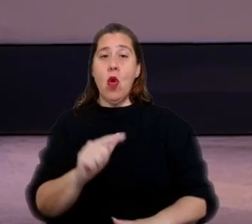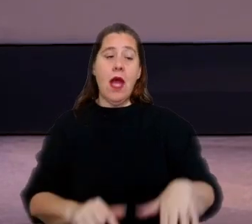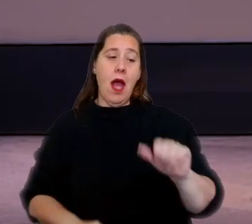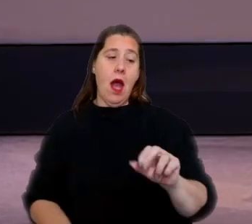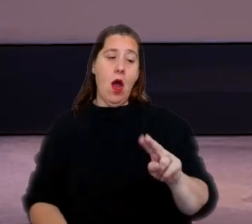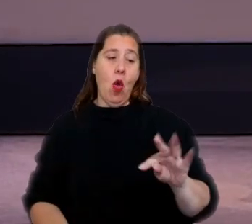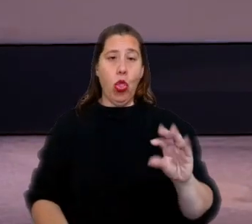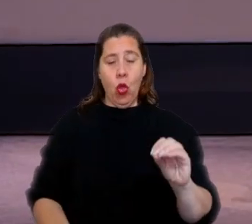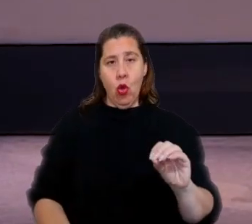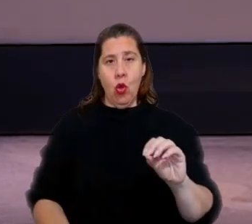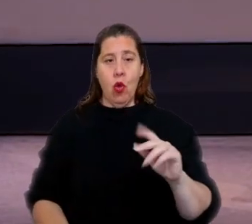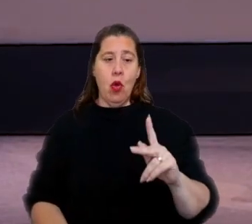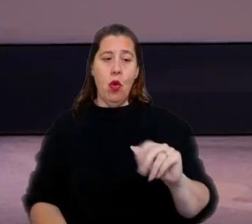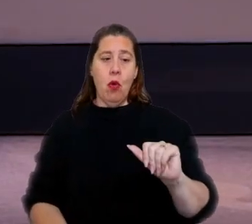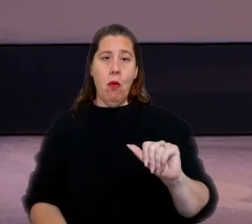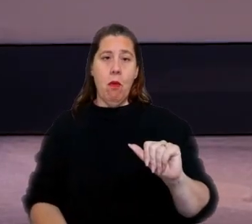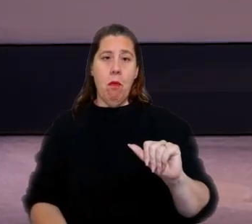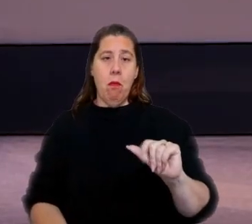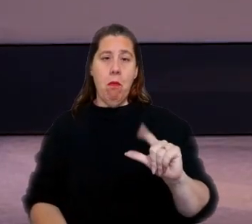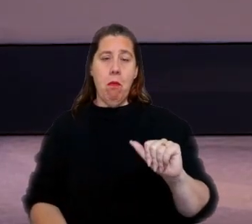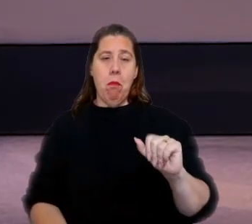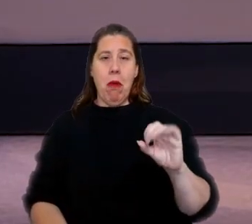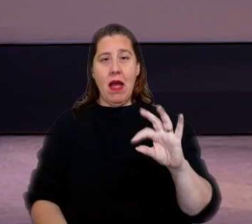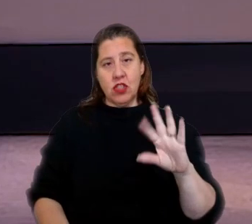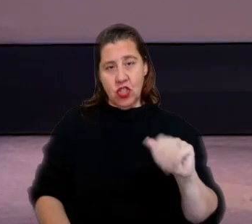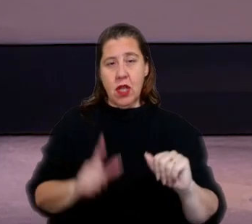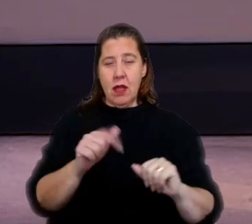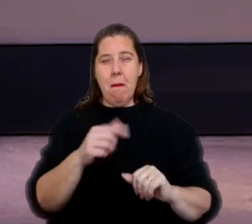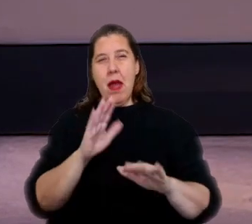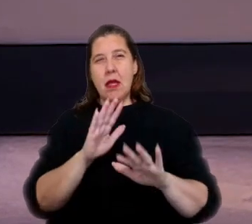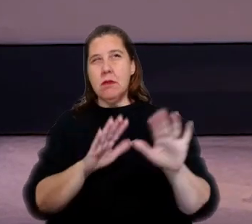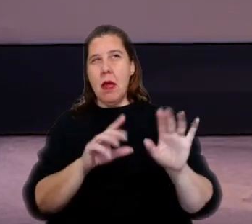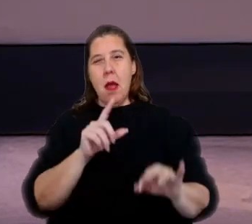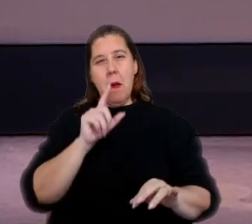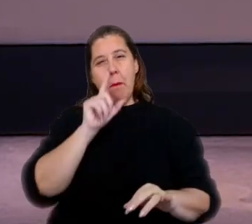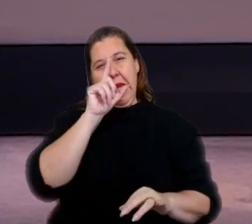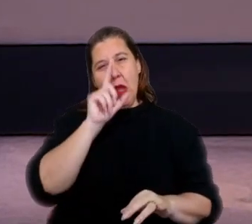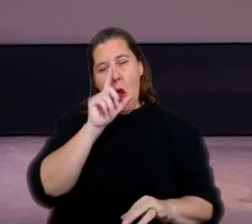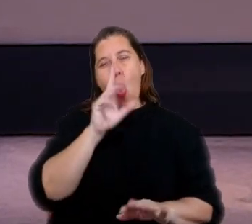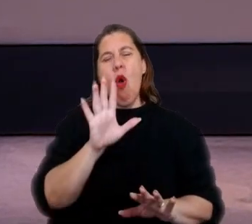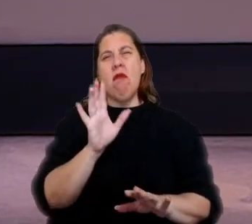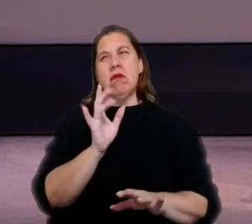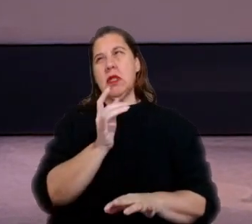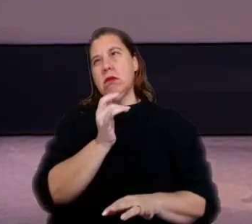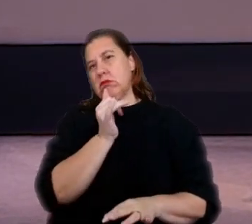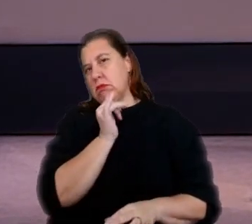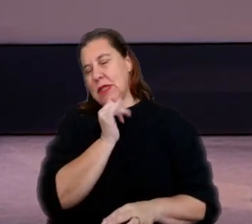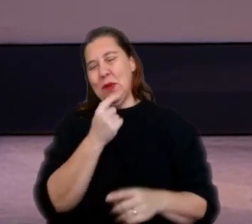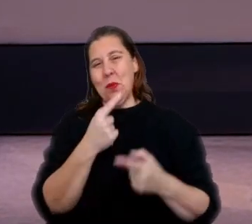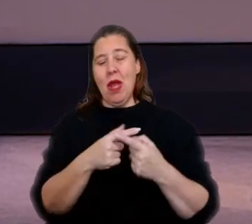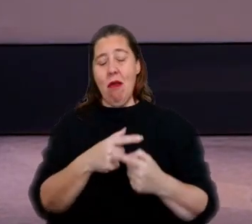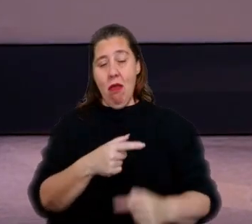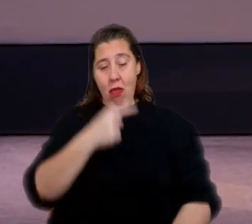autoplástica, então diz respeito ao quê? É uma saída mais perigosa. Ela é perigosa por